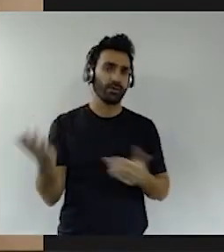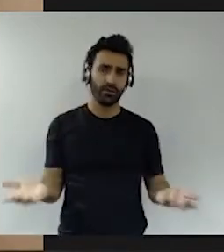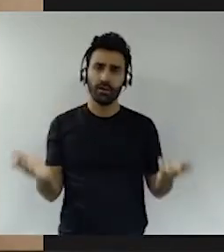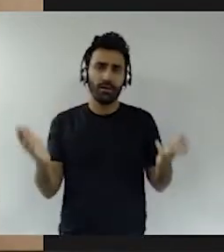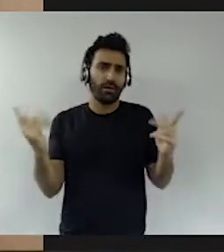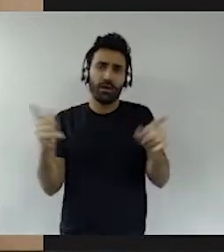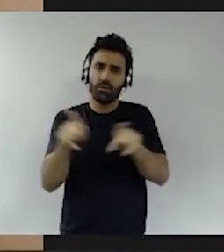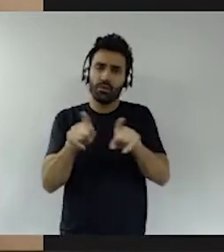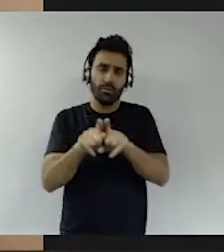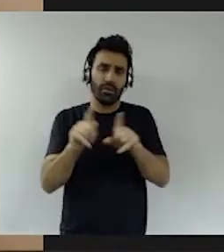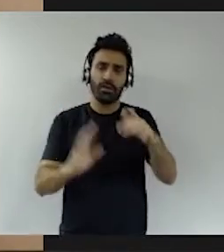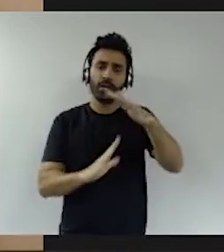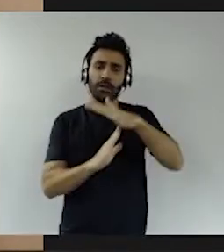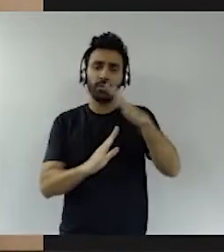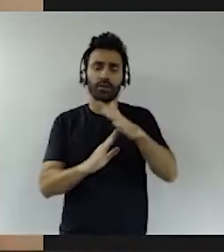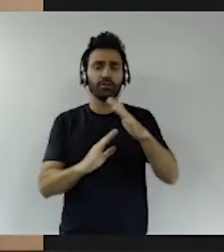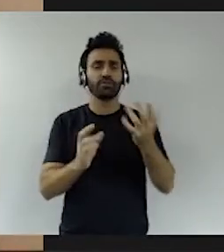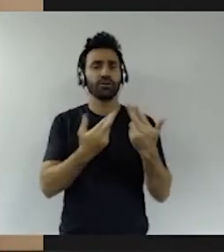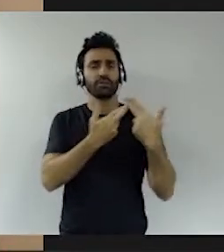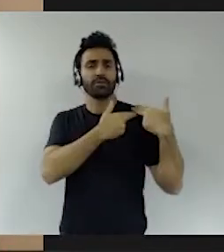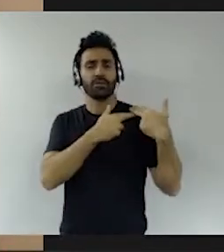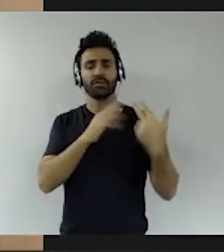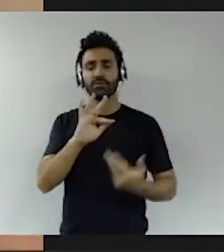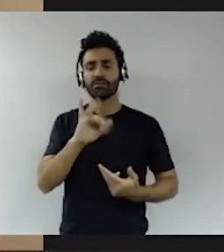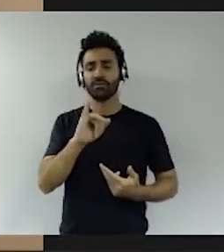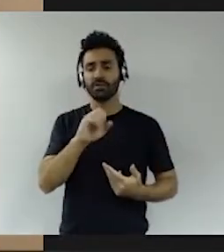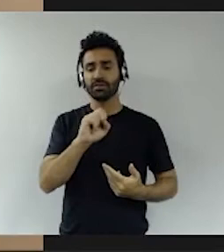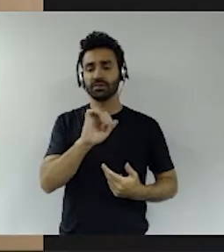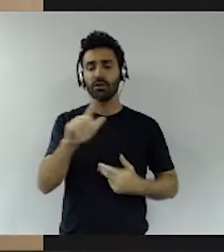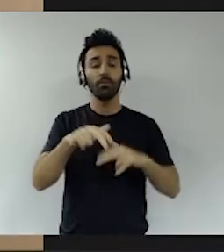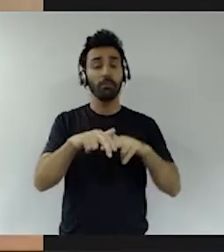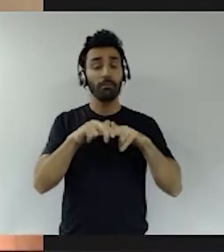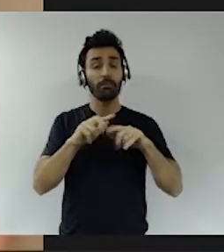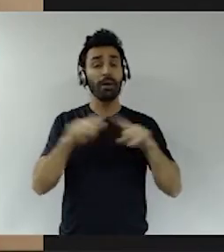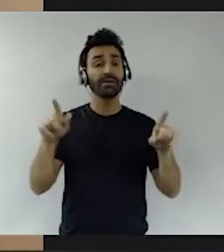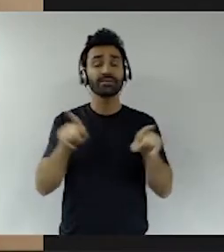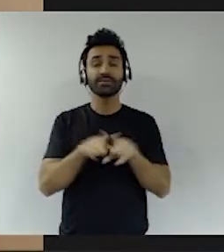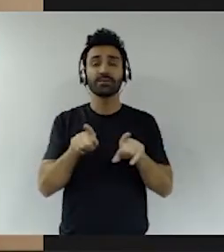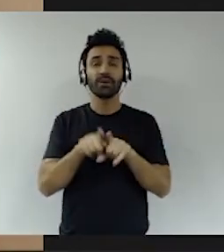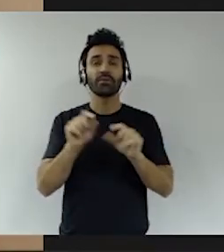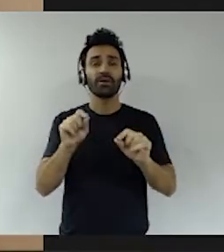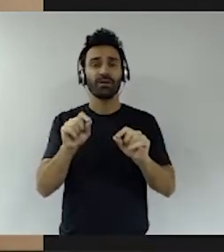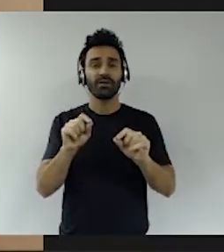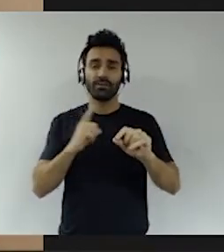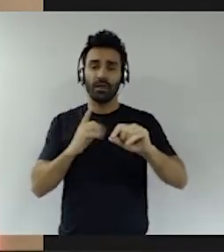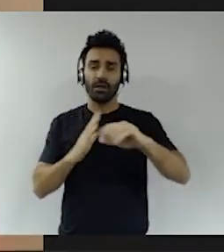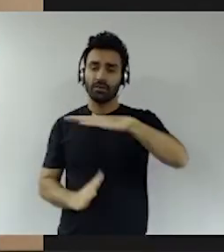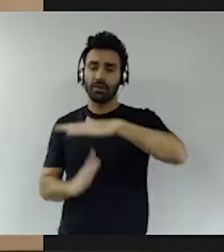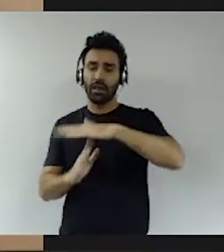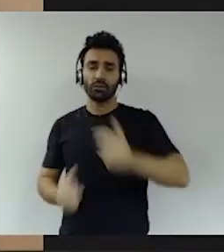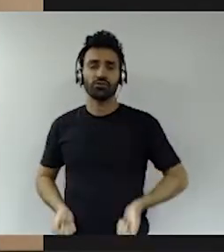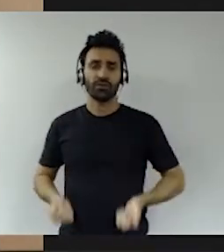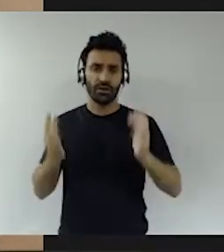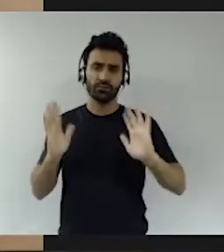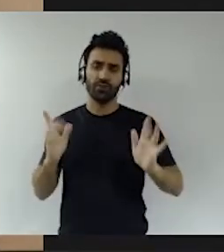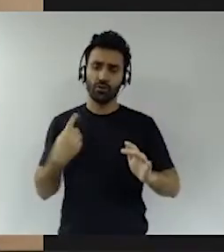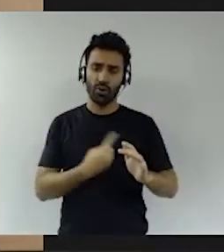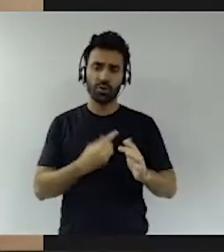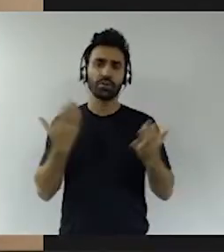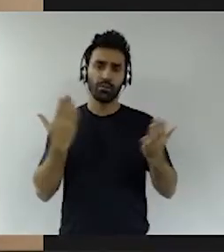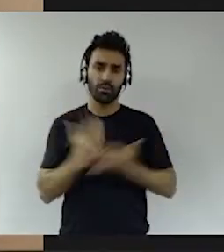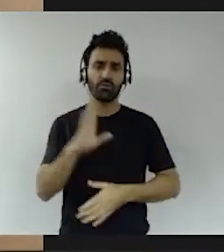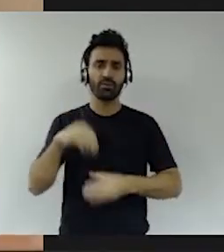dos limites da Lei de Responsabilidade Fiscal, mas fugindo um pouco do limite do teto de gastos aprovado por nós no